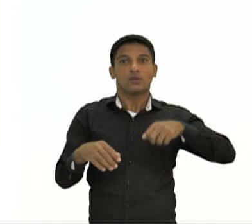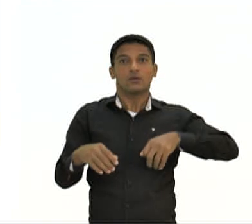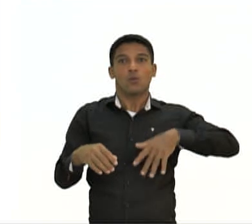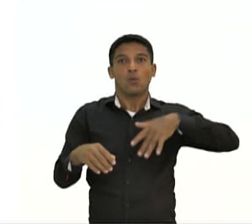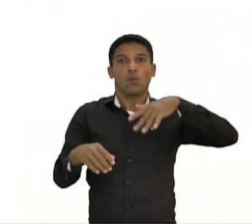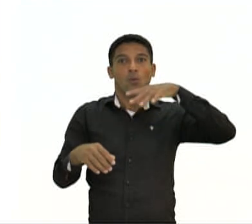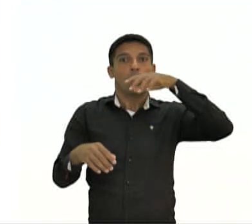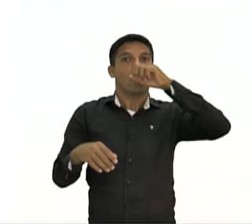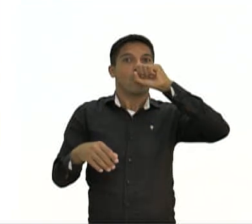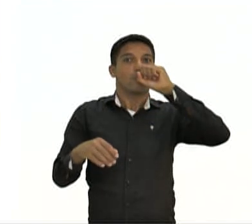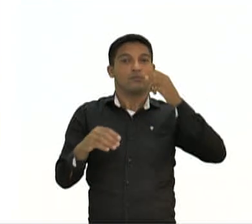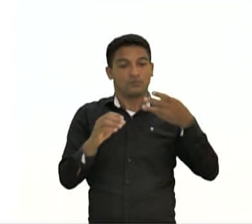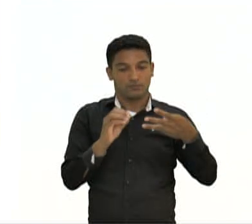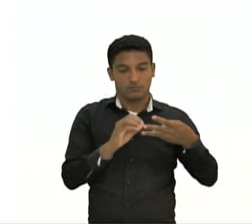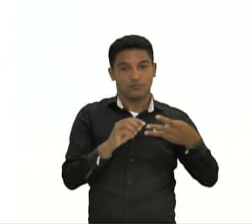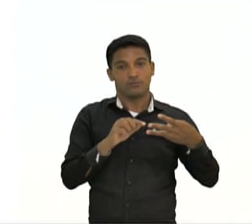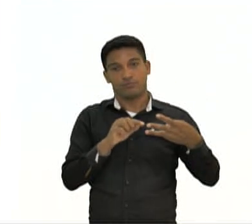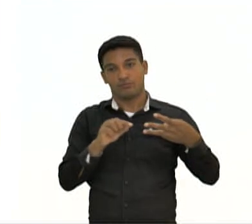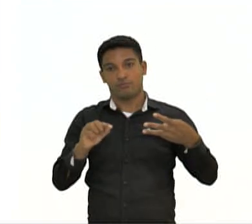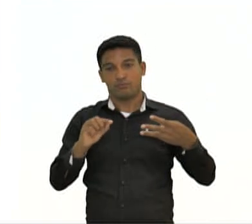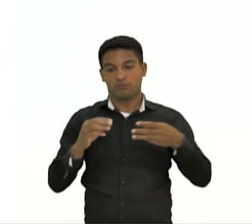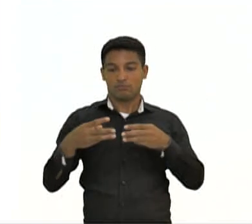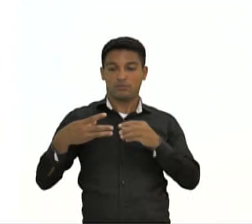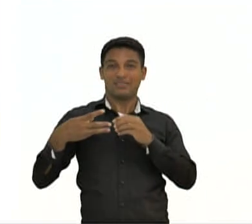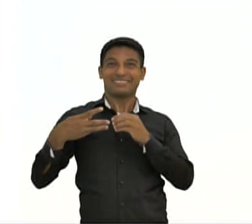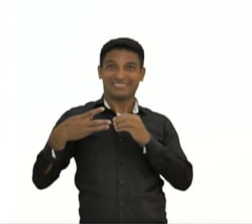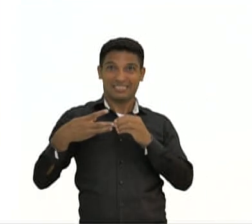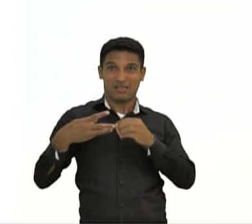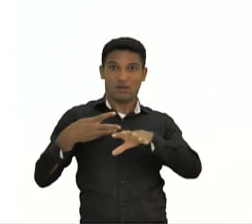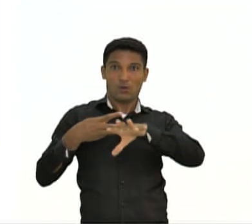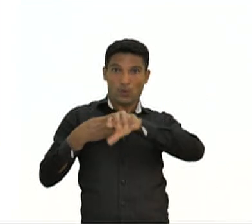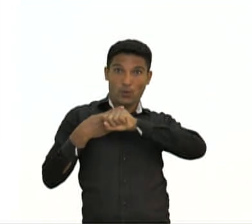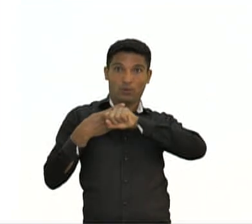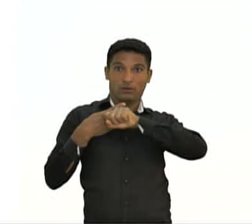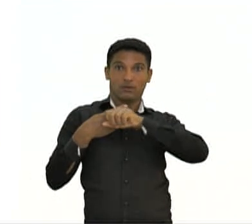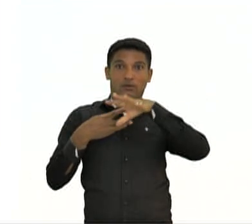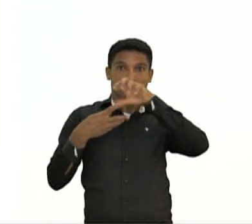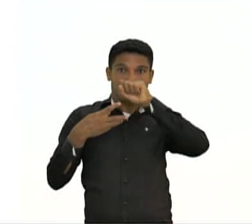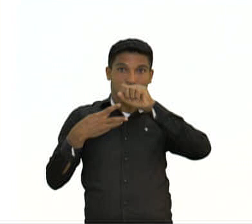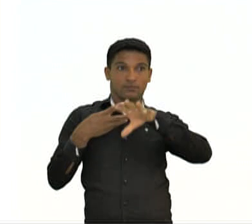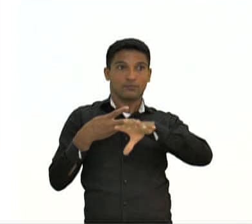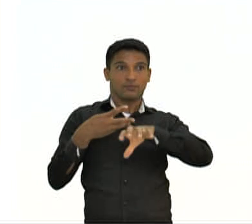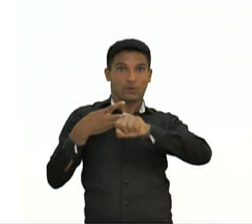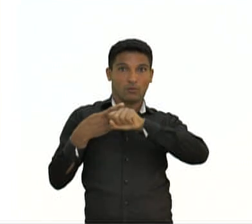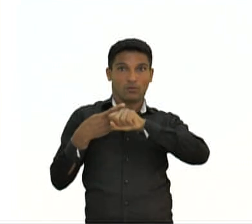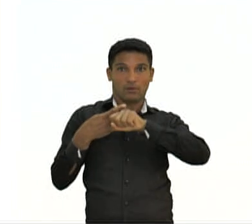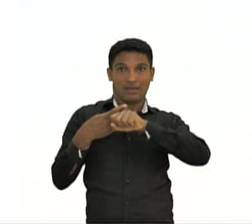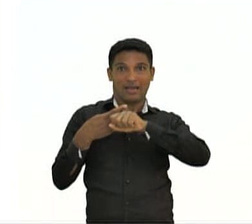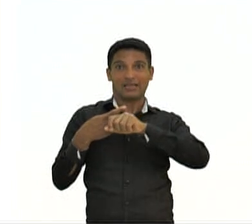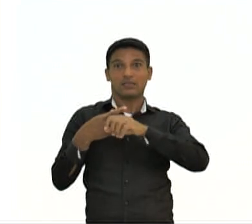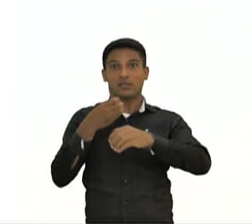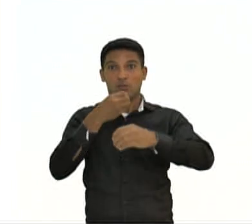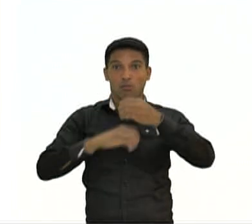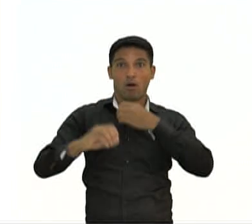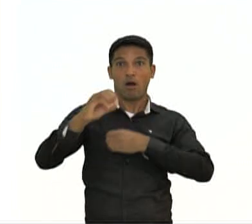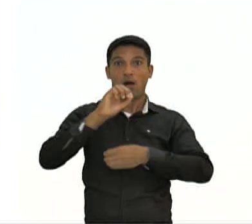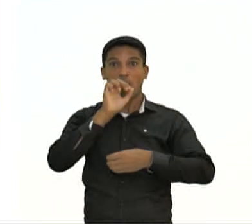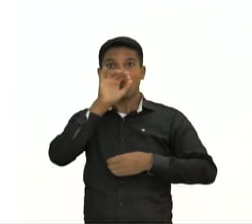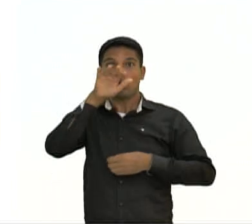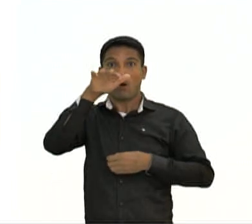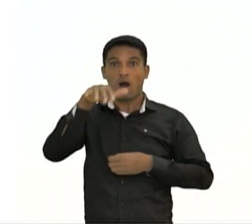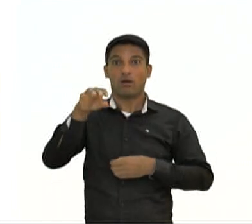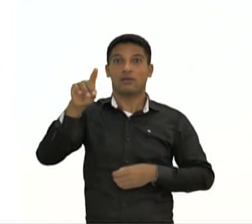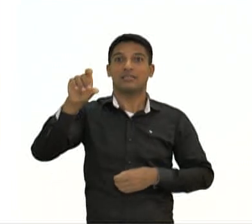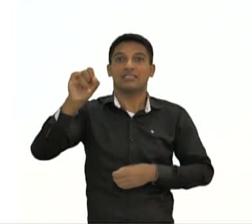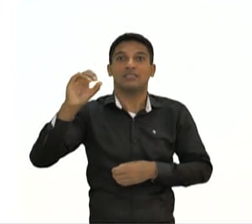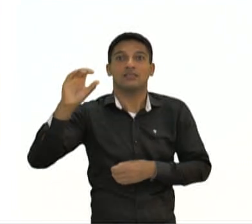respiração celular, e a excreção deles, do dióxido de carbono, é realizada pelo próprio alvéolo pulmonar, pelo